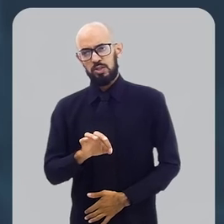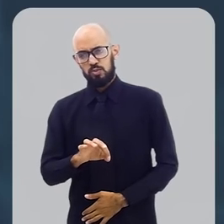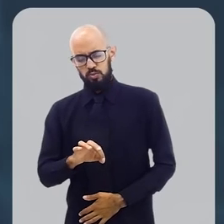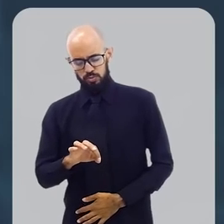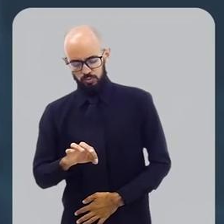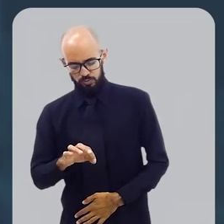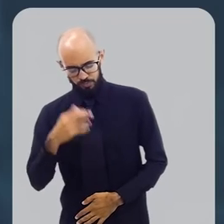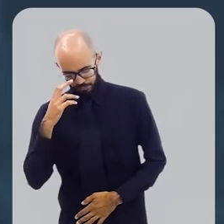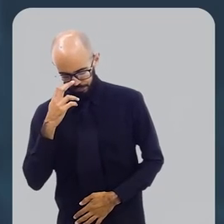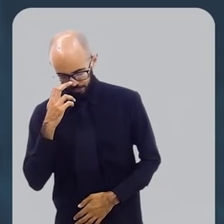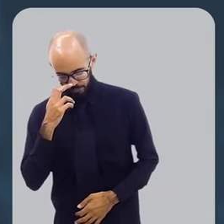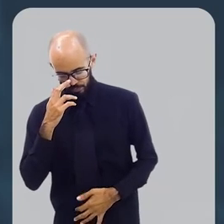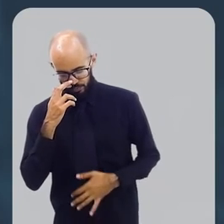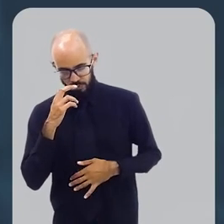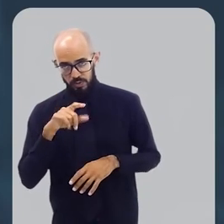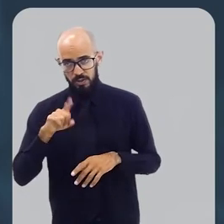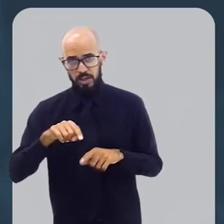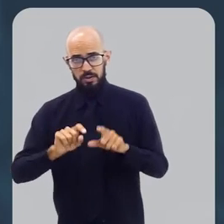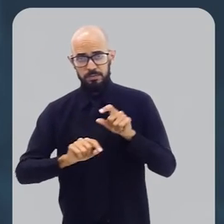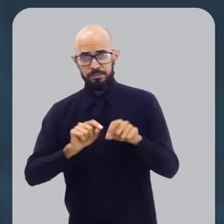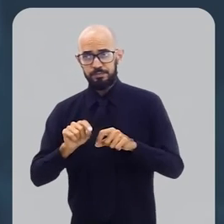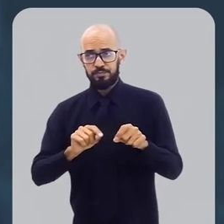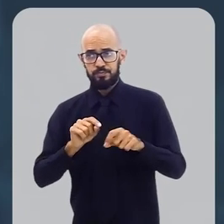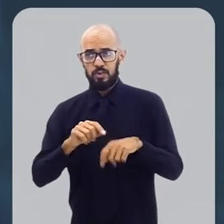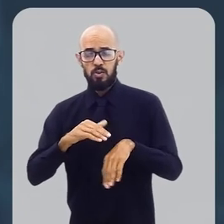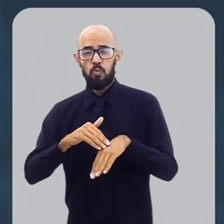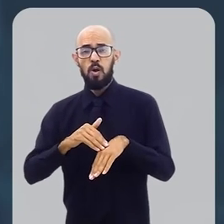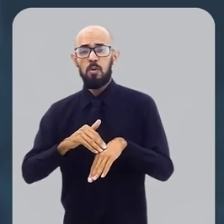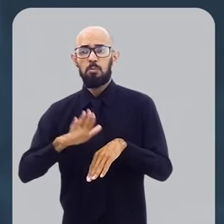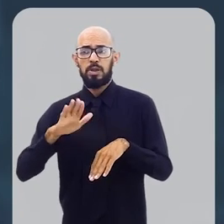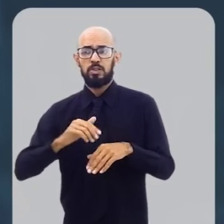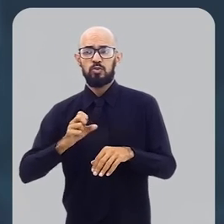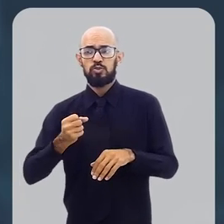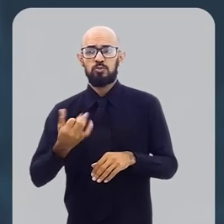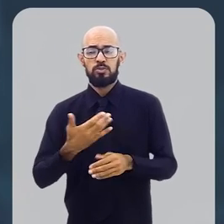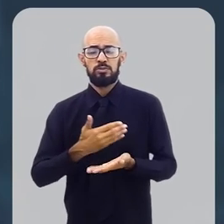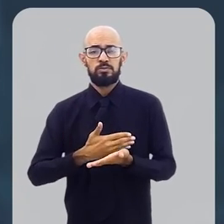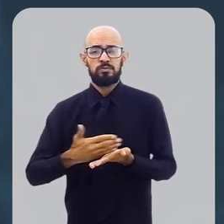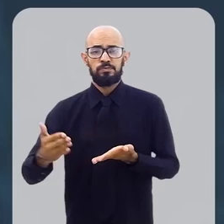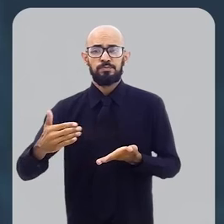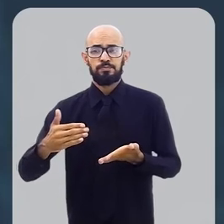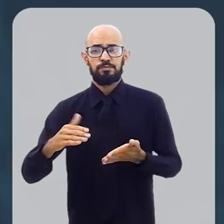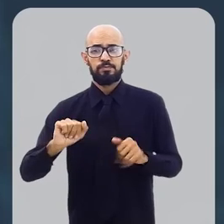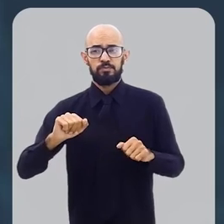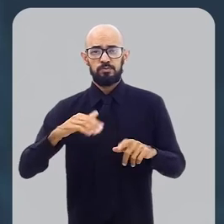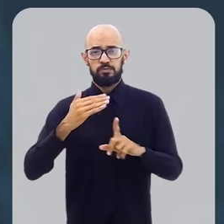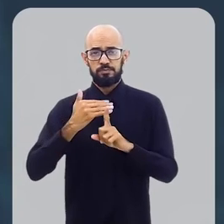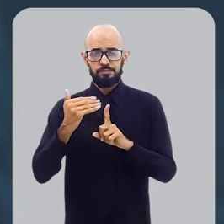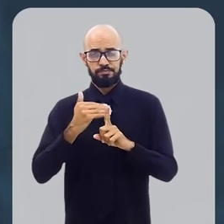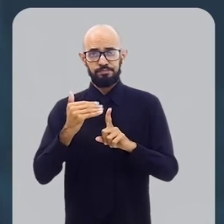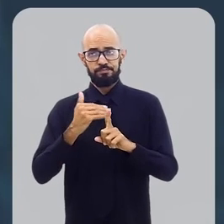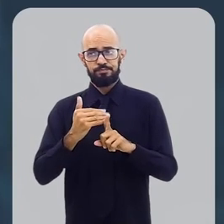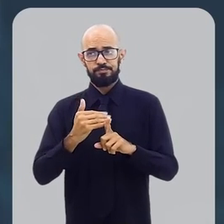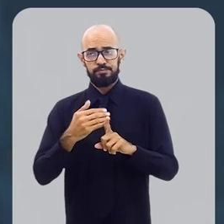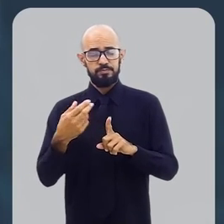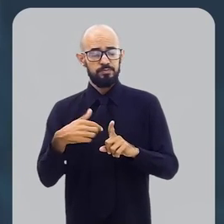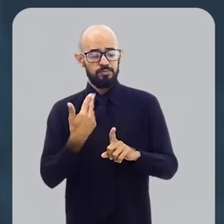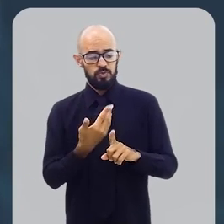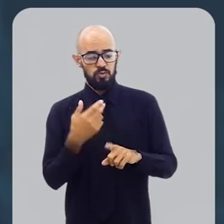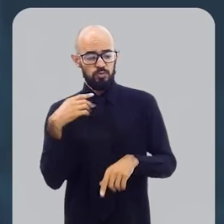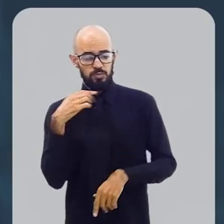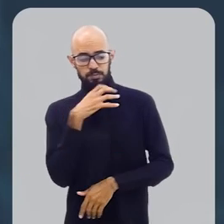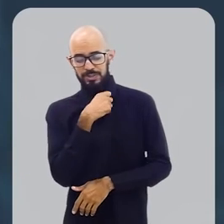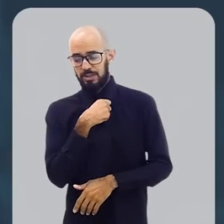de 30%, se a gente olhar só esse recorte, o que é um aumento de quando elas começaram, né, a gente teve um bom aumento aí